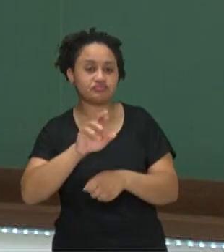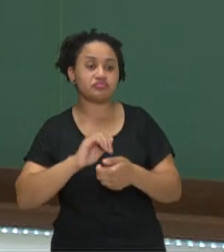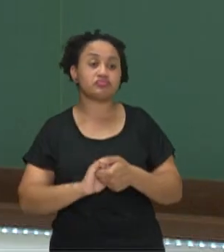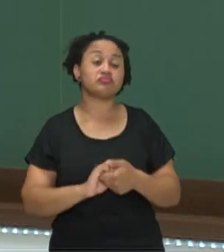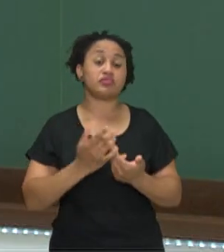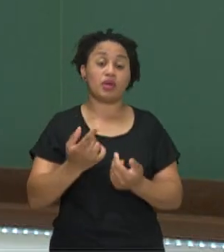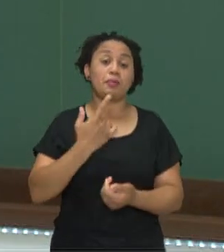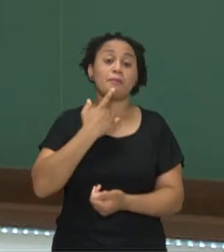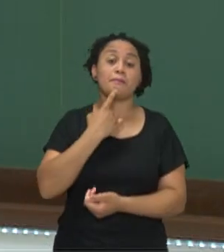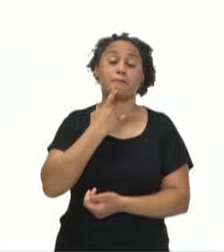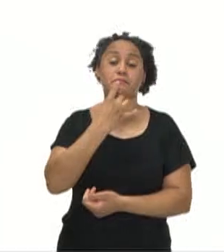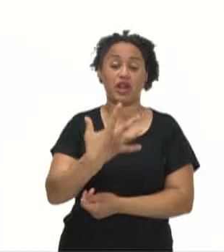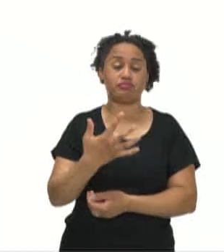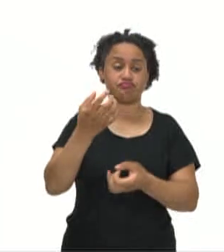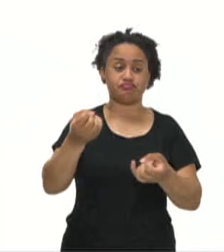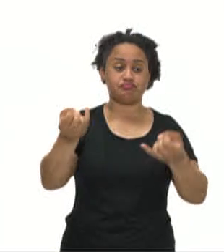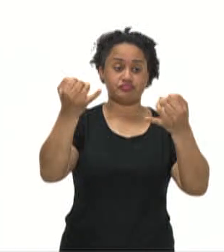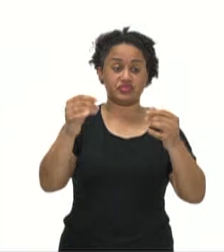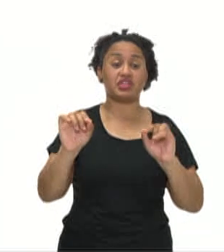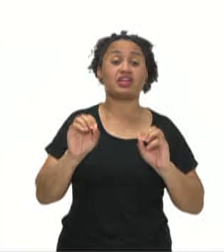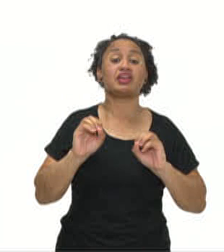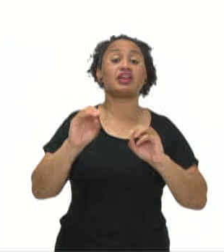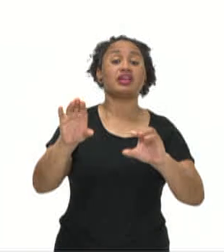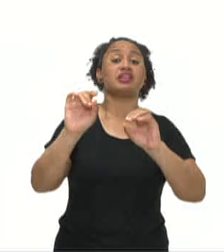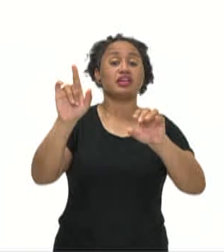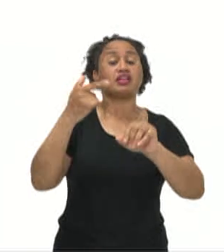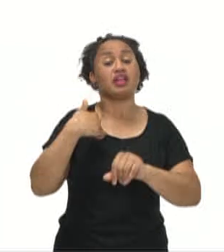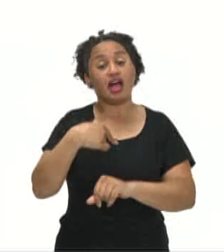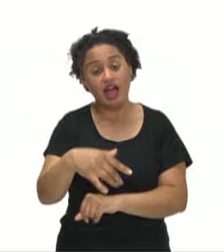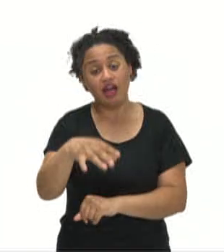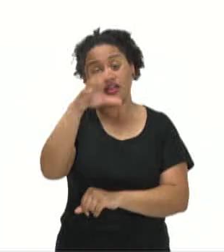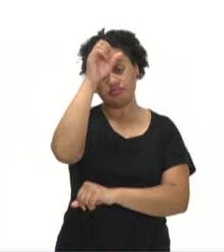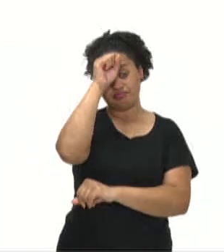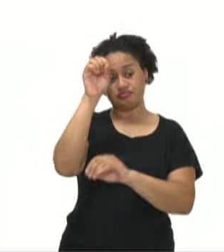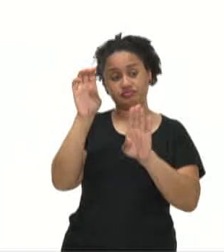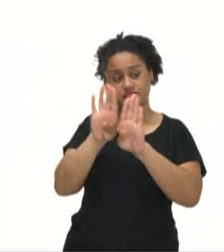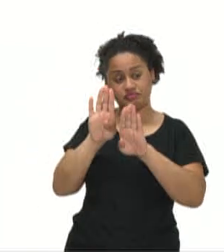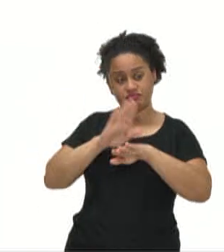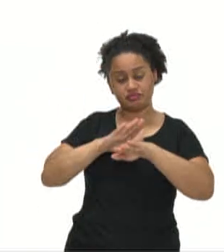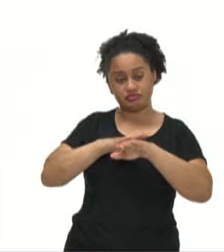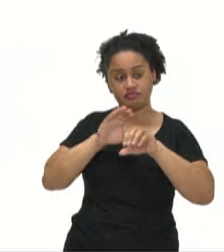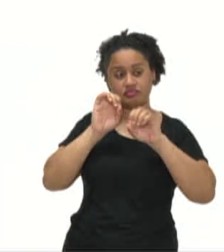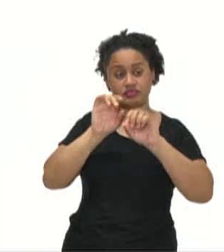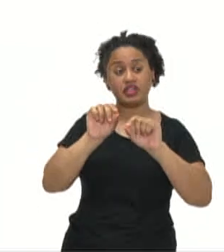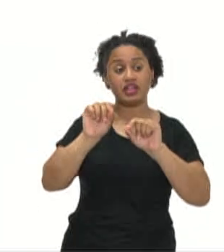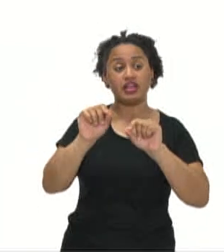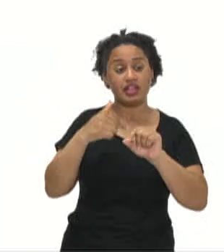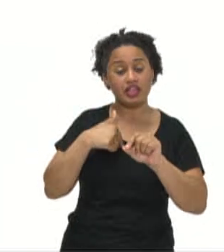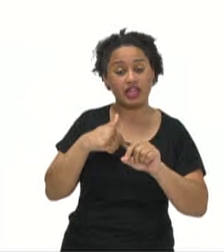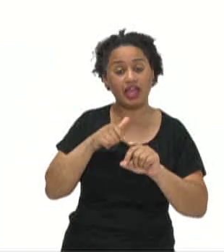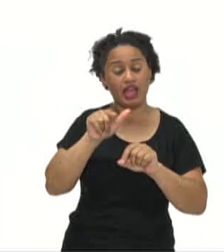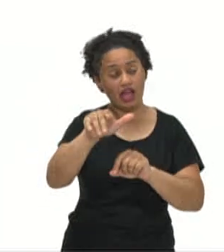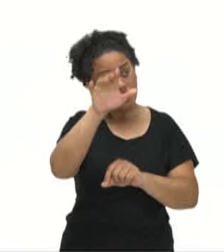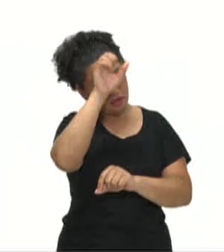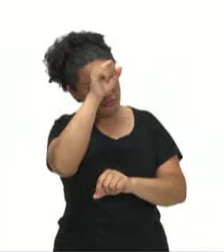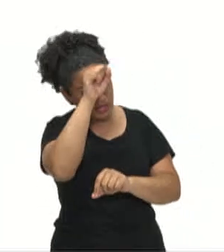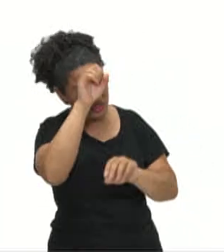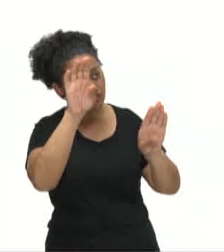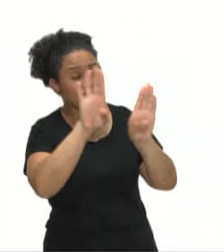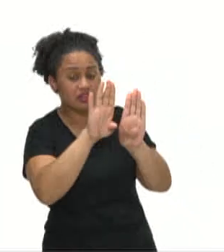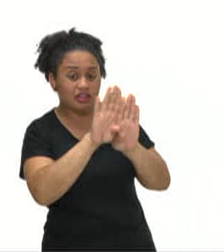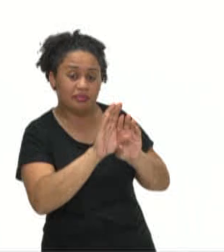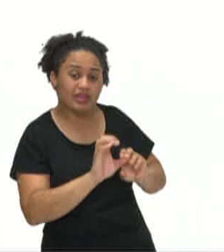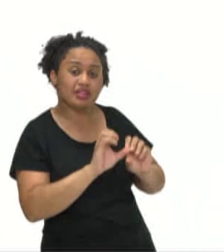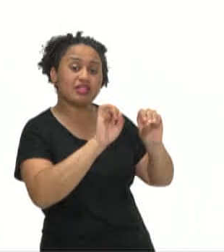Segundo Paulo Freire, quem ensina aprende ao ensinar e quem aprende ensina ao aprender, né? Então a gente